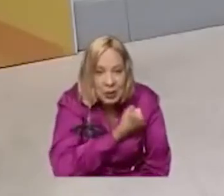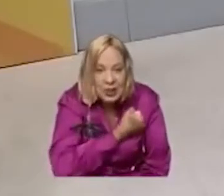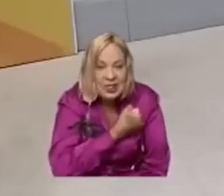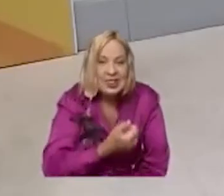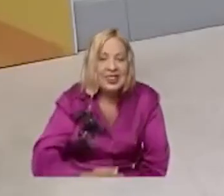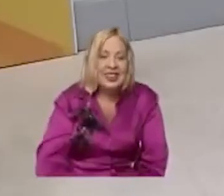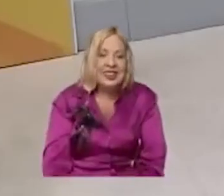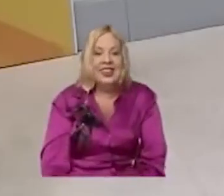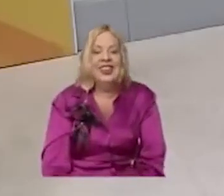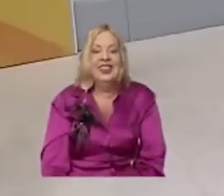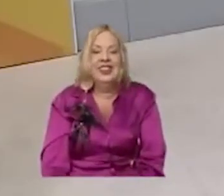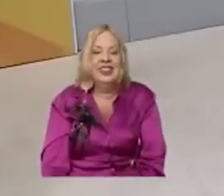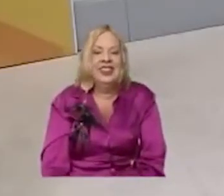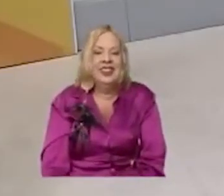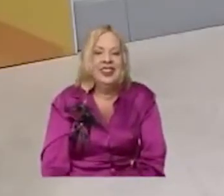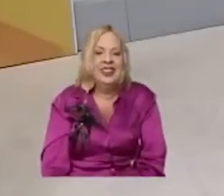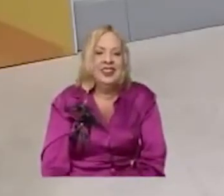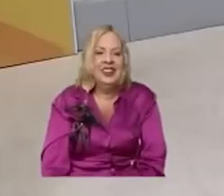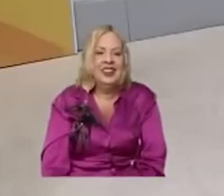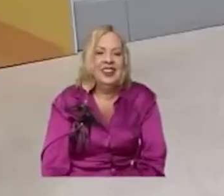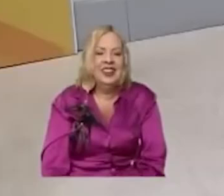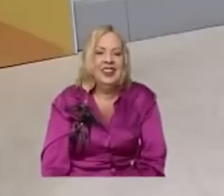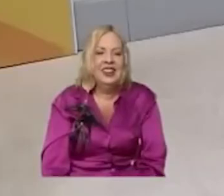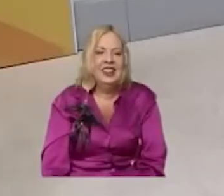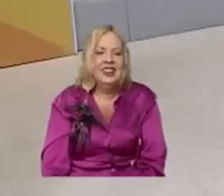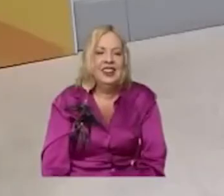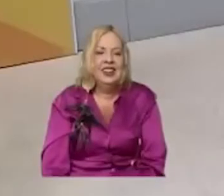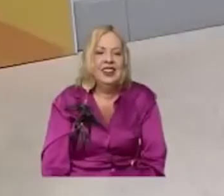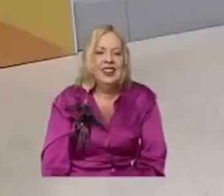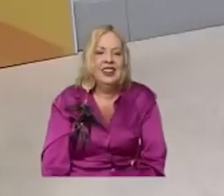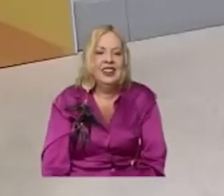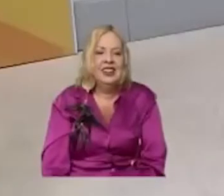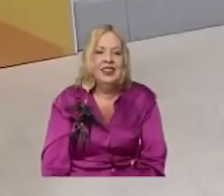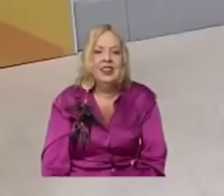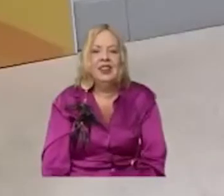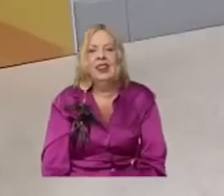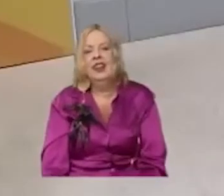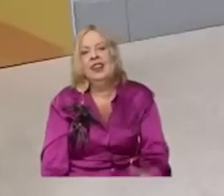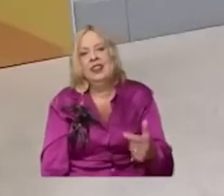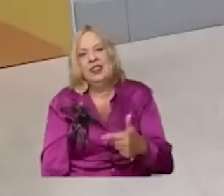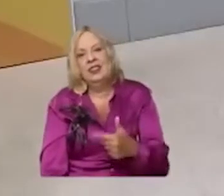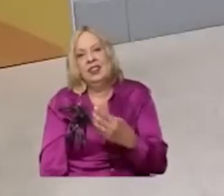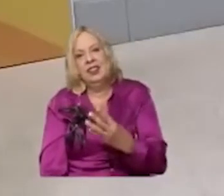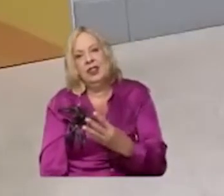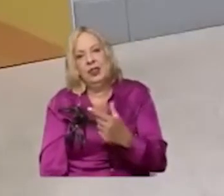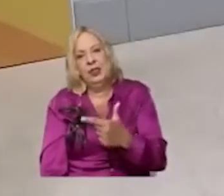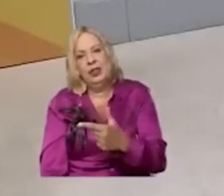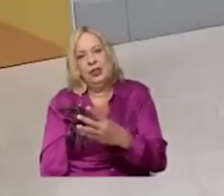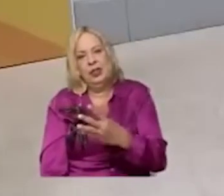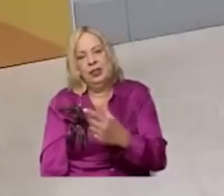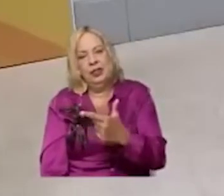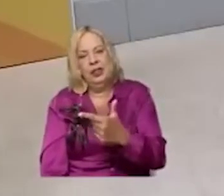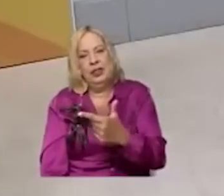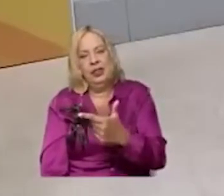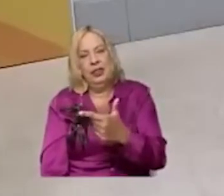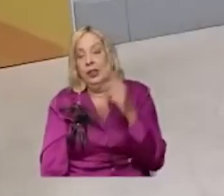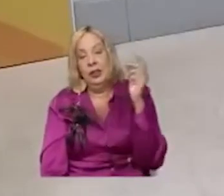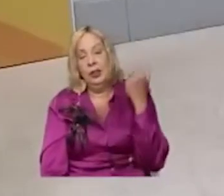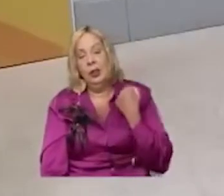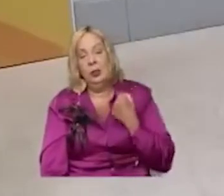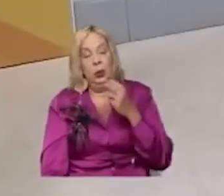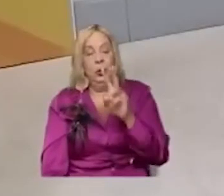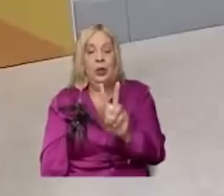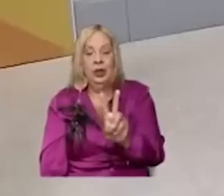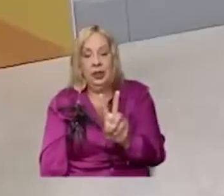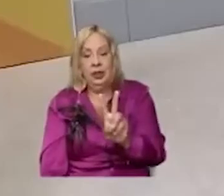Nada. Sobe mais uma bolinha, se a anterior foi a número 1, será que agora com a bolinha de número 2, número